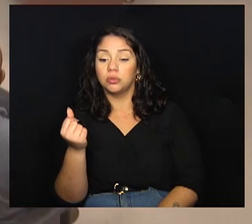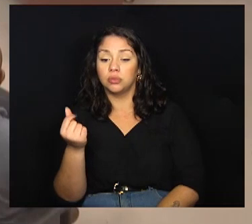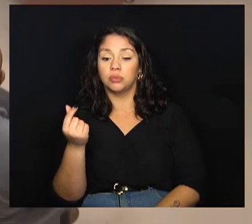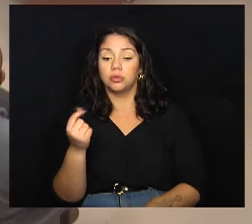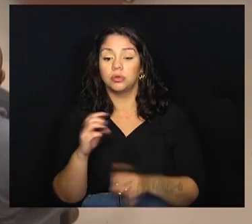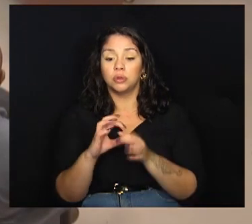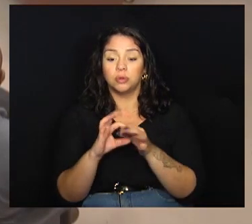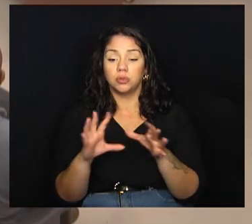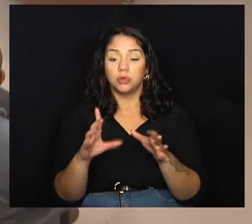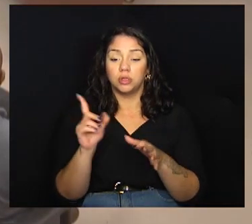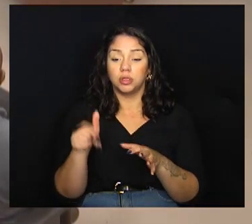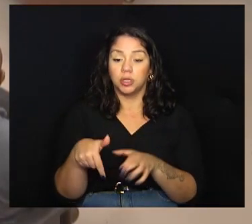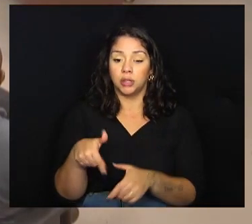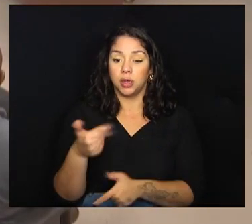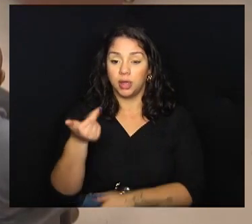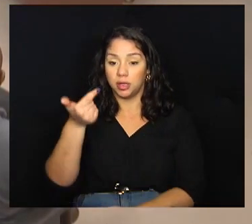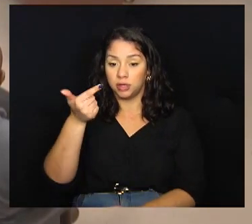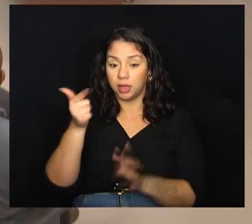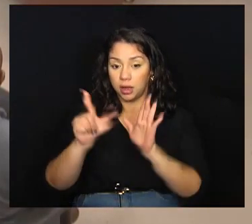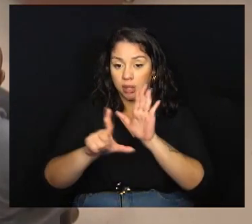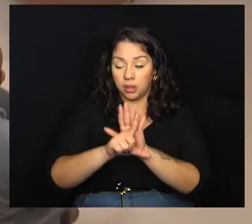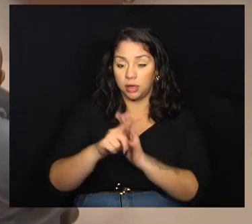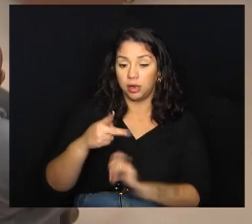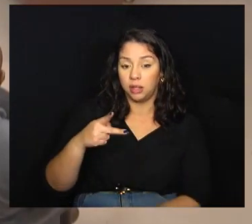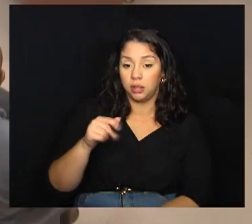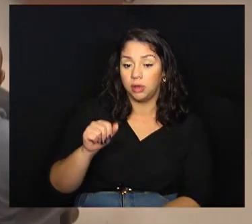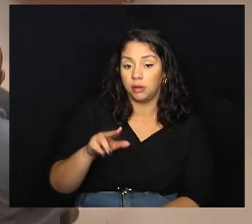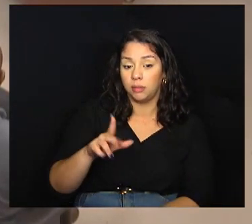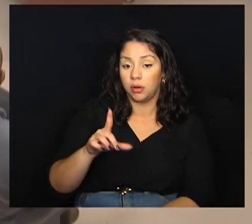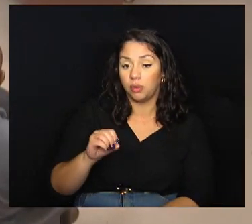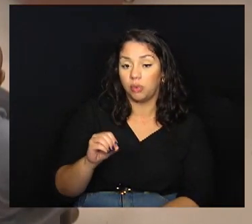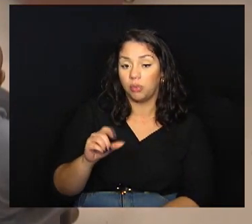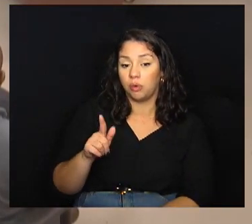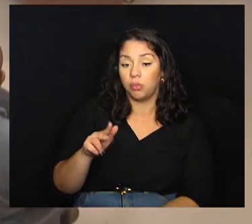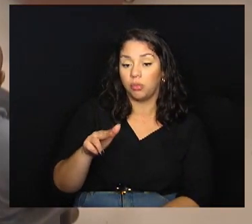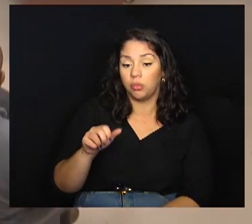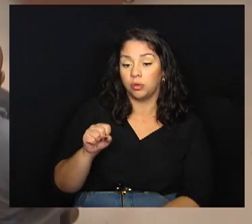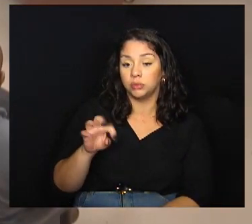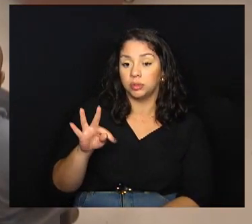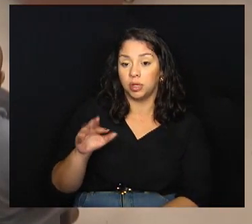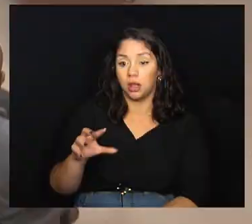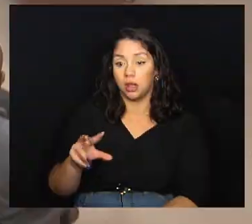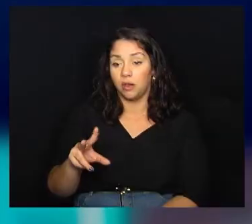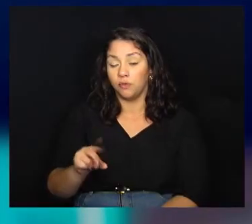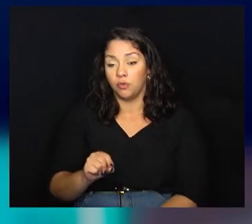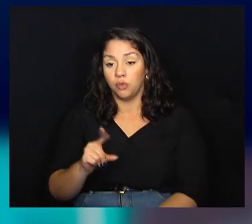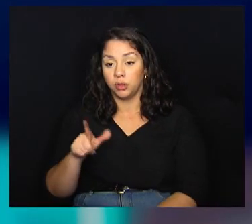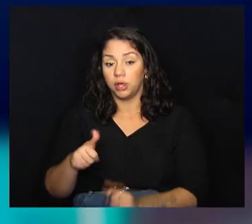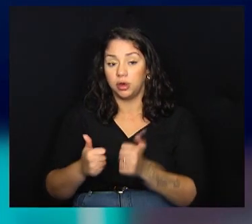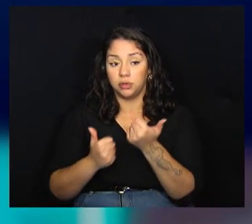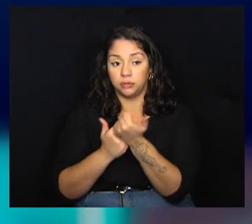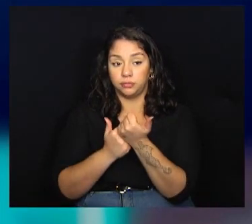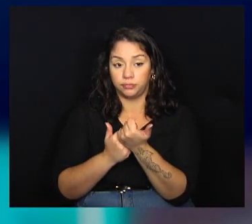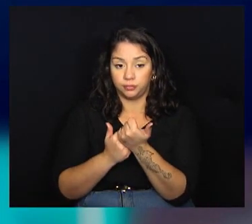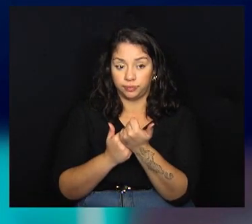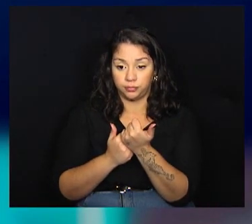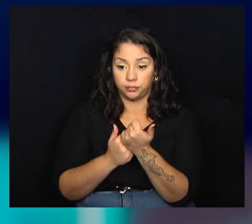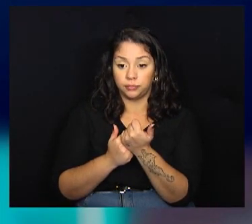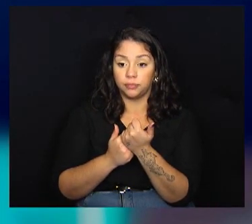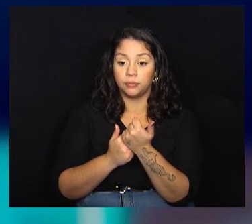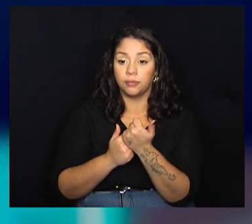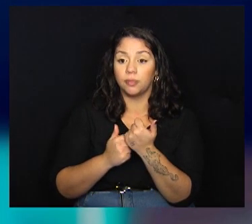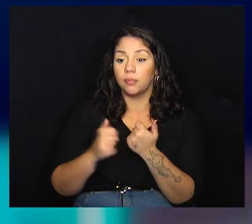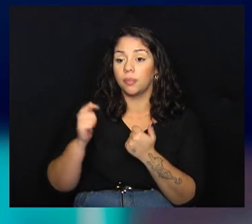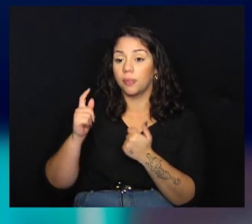disponíveis através da Lei Paulo Gustavo para auxiliar a Câmara Temática do Audiovisual. Ser um coletivo que